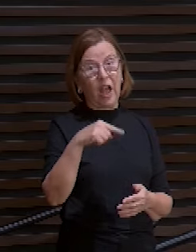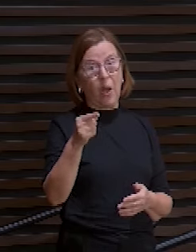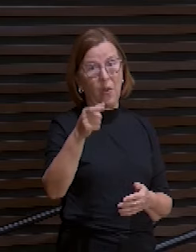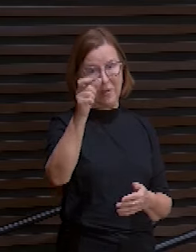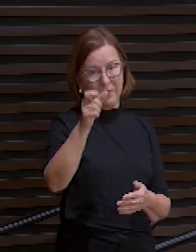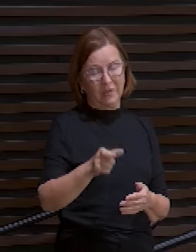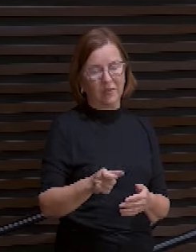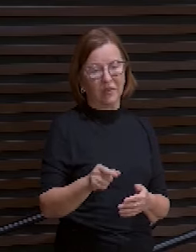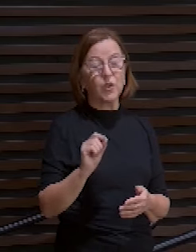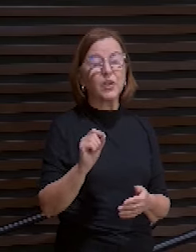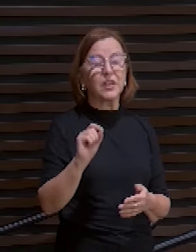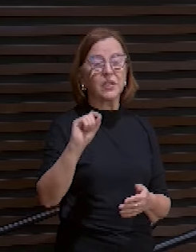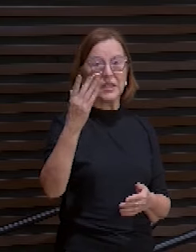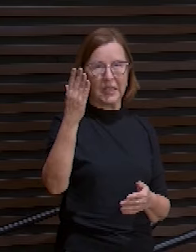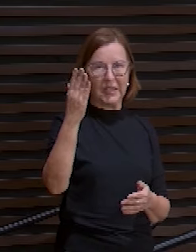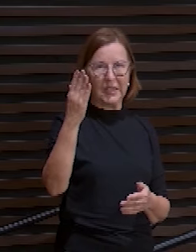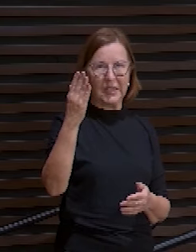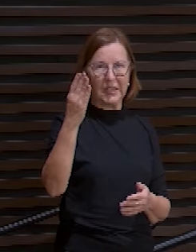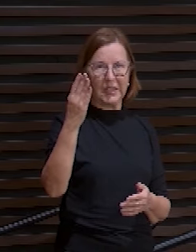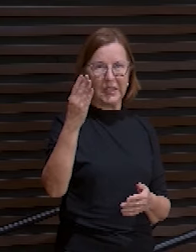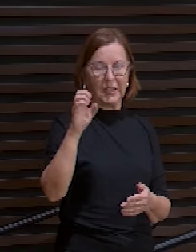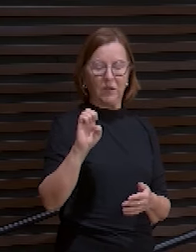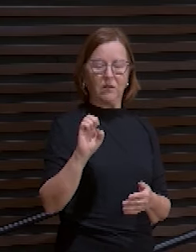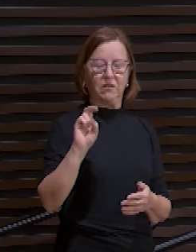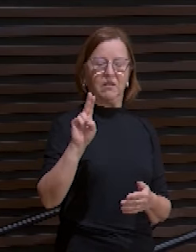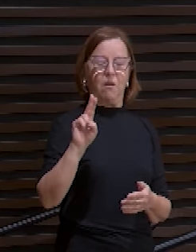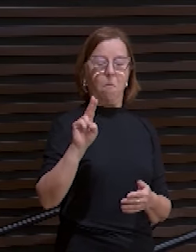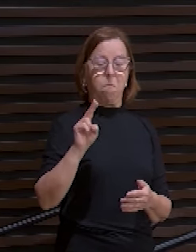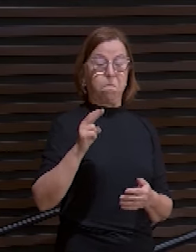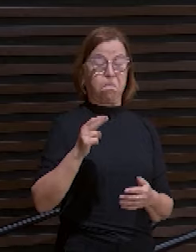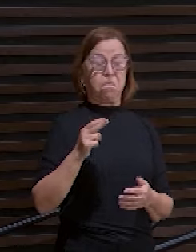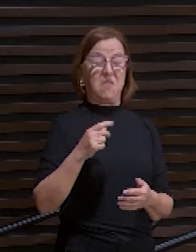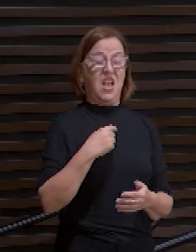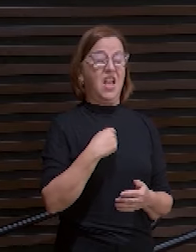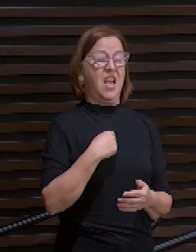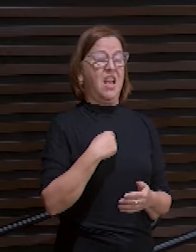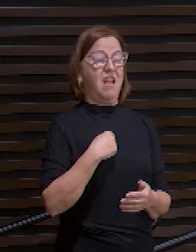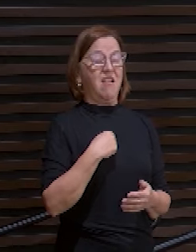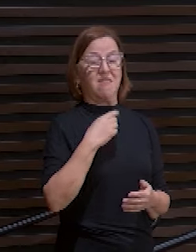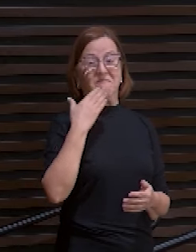acontece vem a inflamação do Ego eu sou o cara